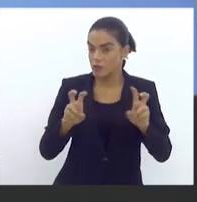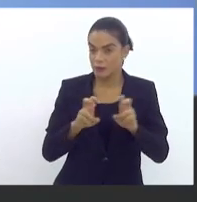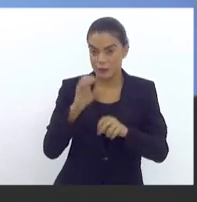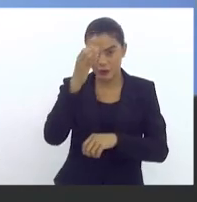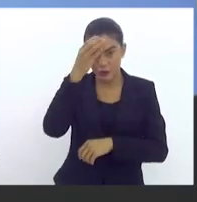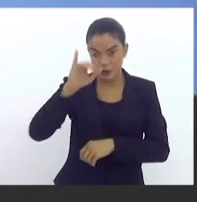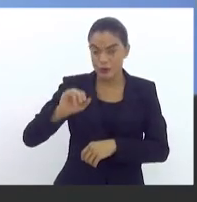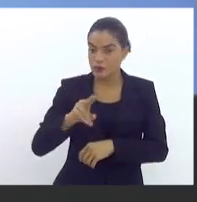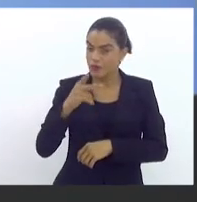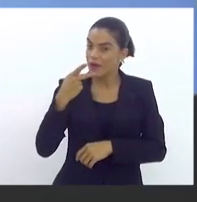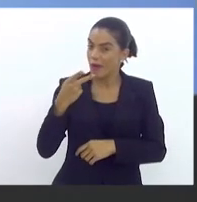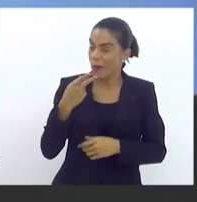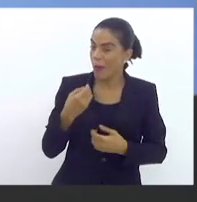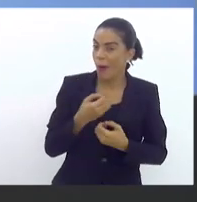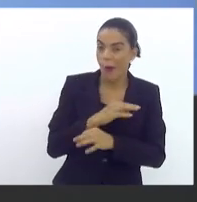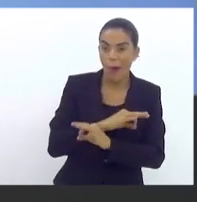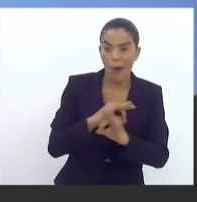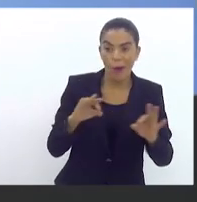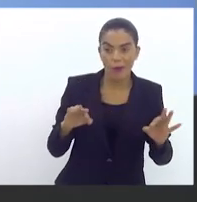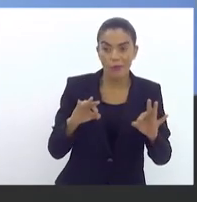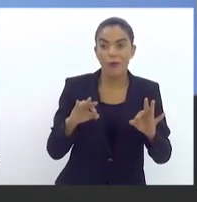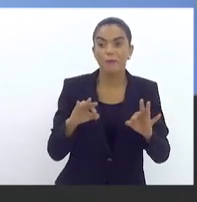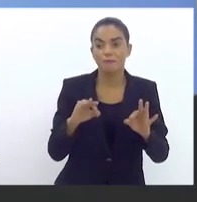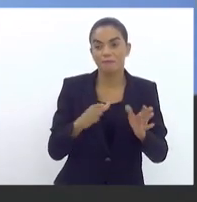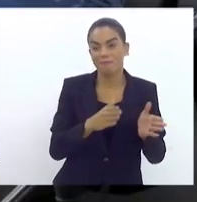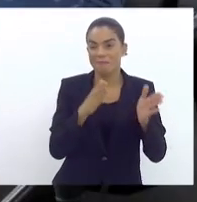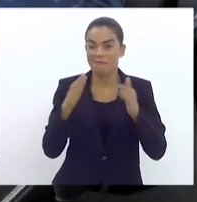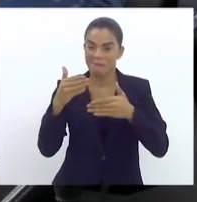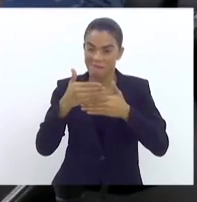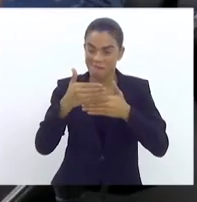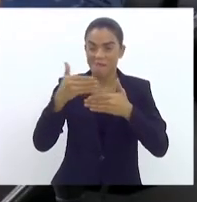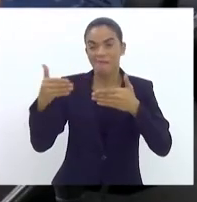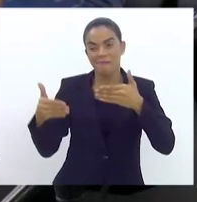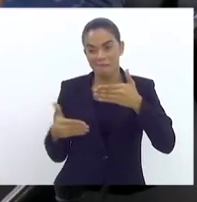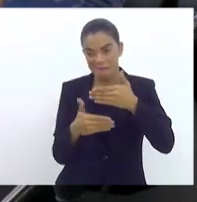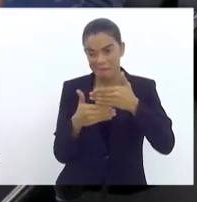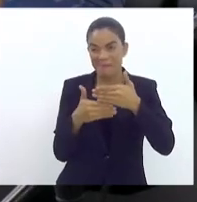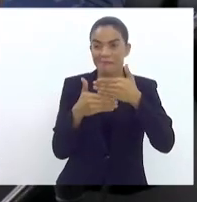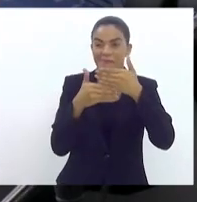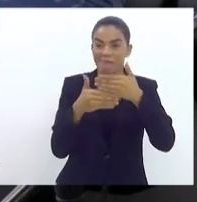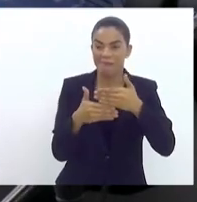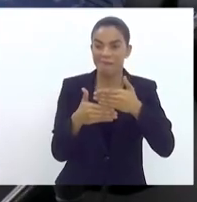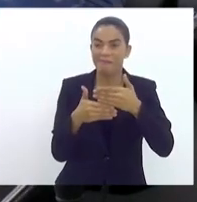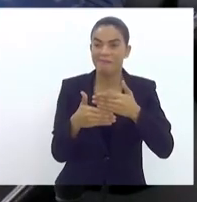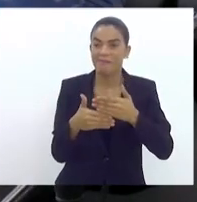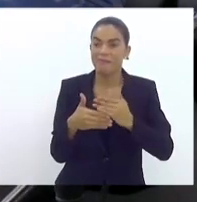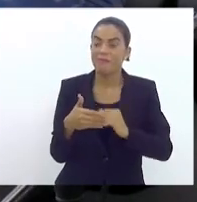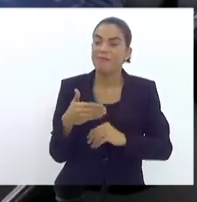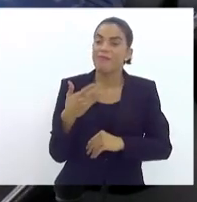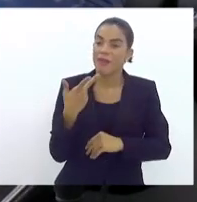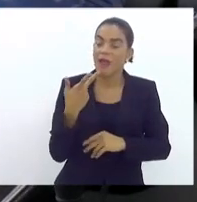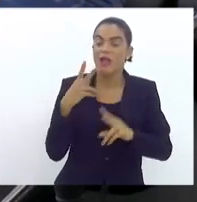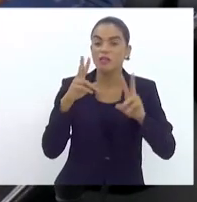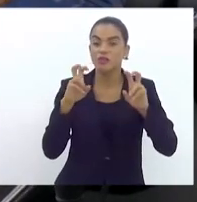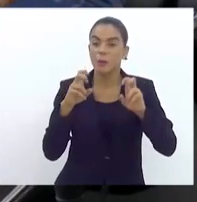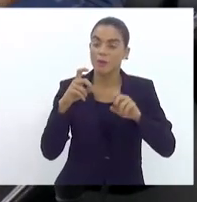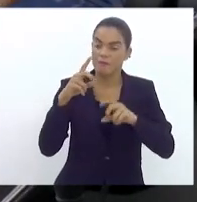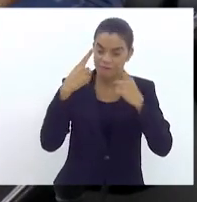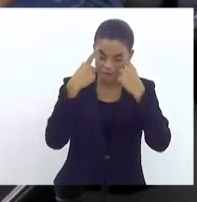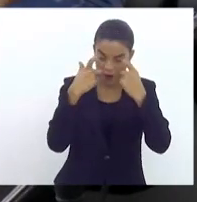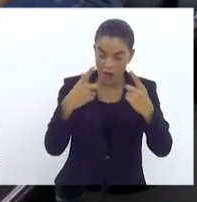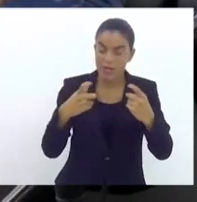mencionou muito bem é o próximo item já adiantou é violência política né